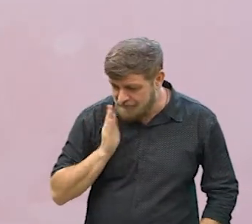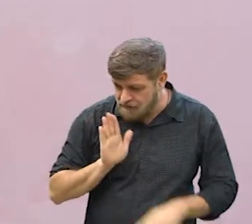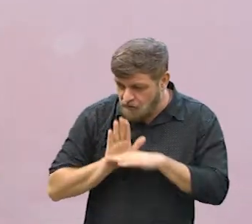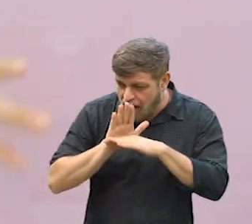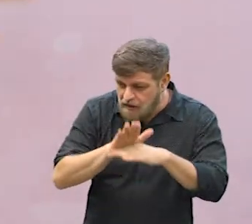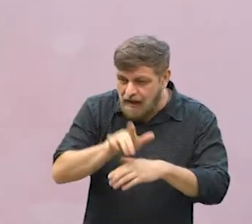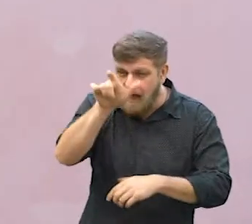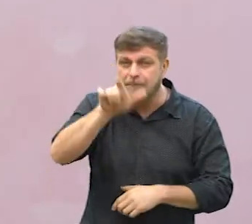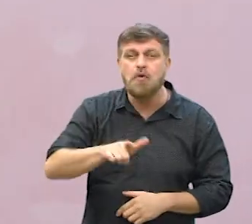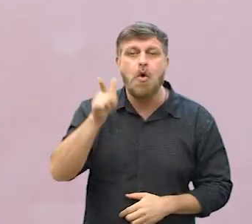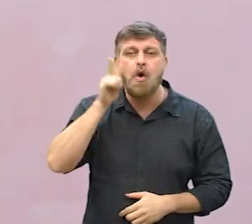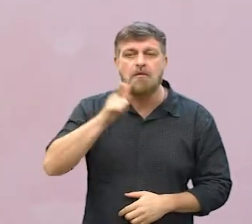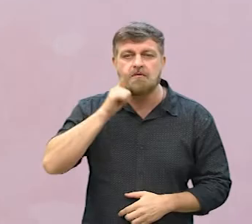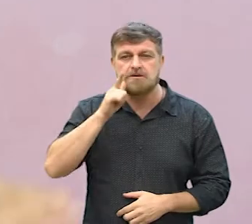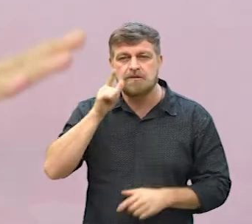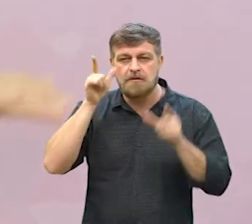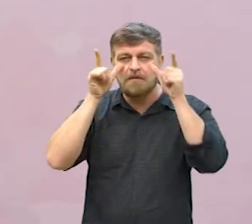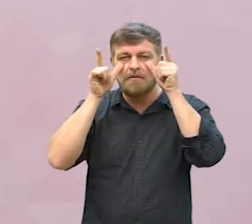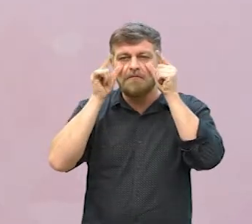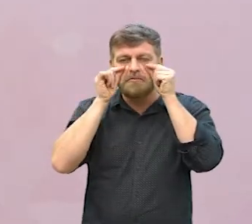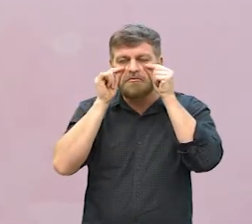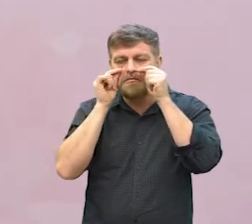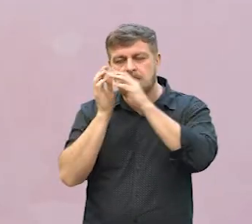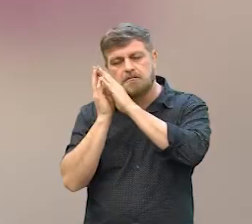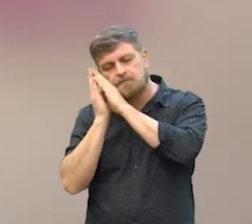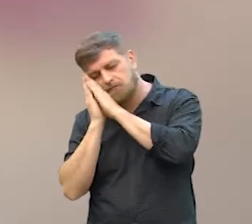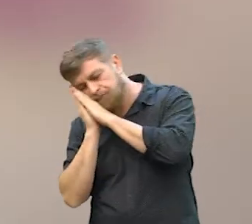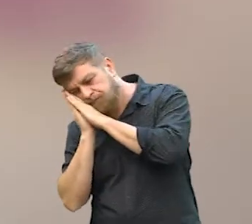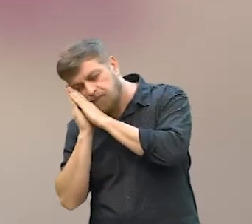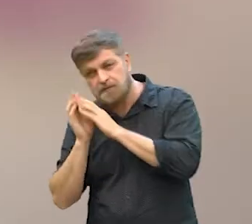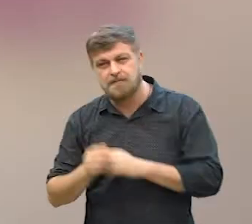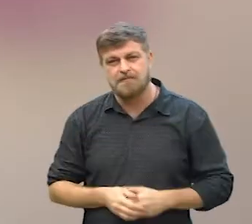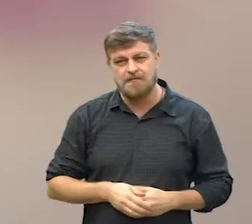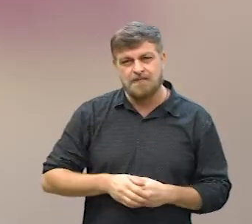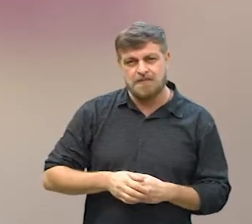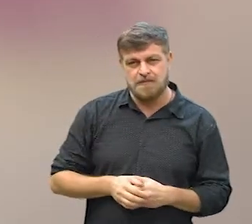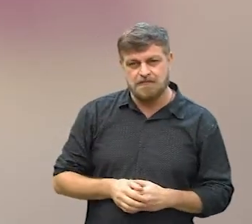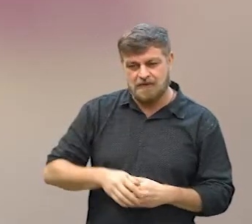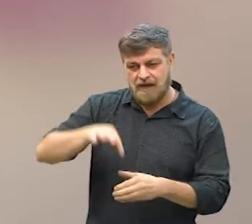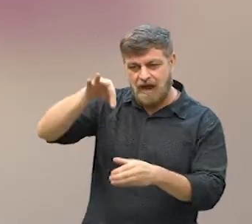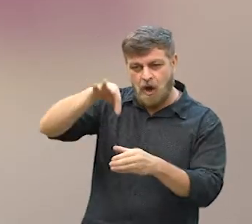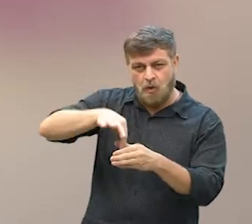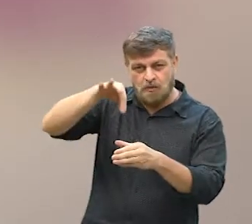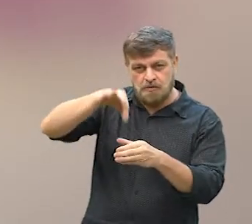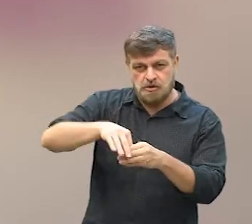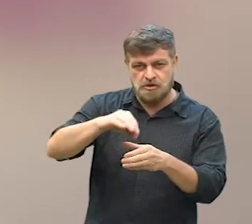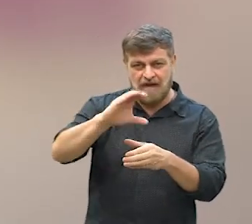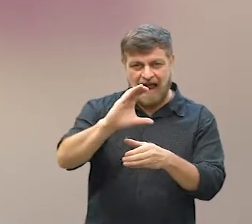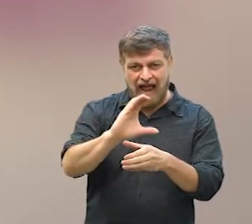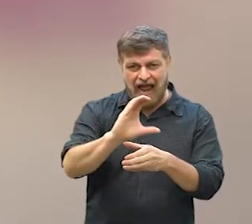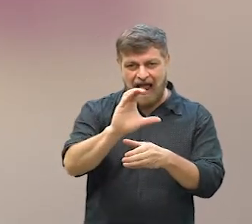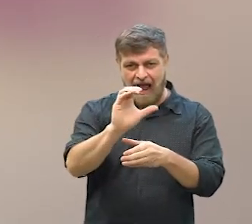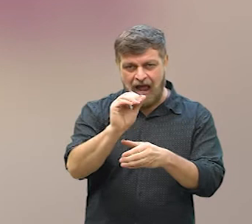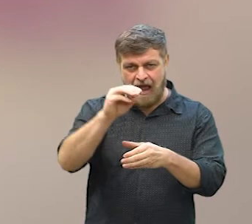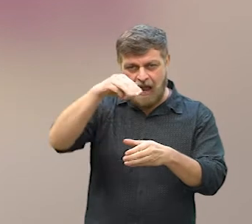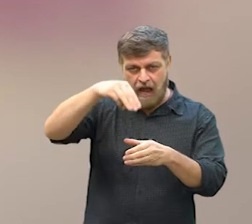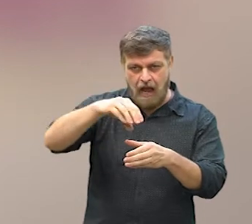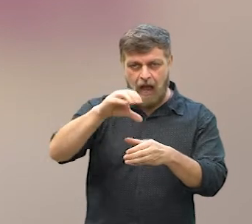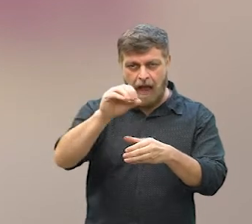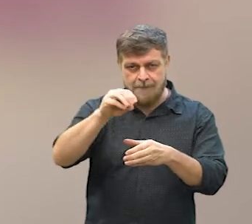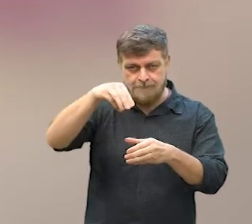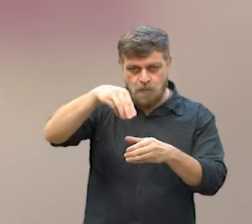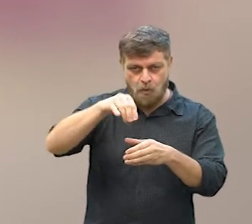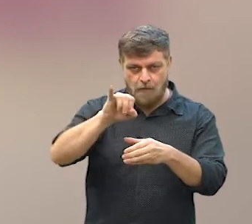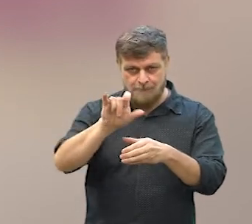no sono, a descansar aí à noite? Então, trazer um chá de camomila, de ervas, ela faz com